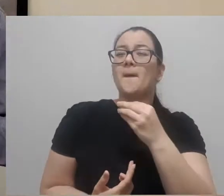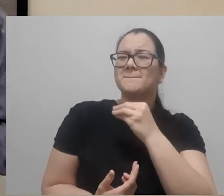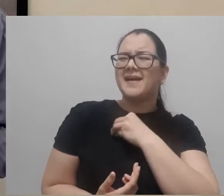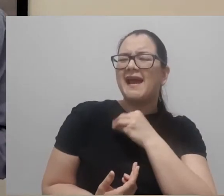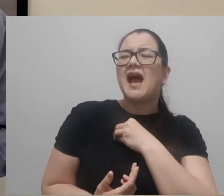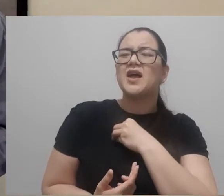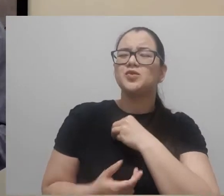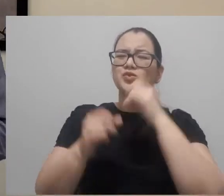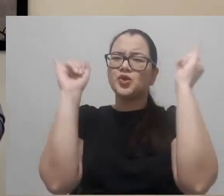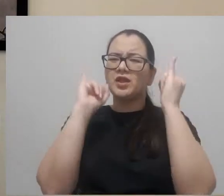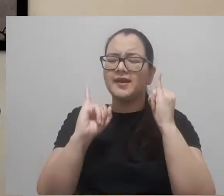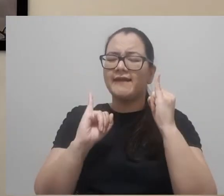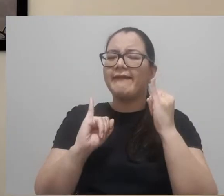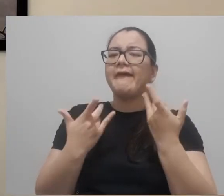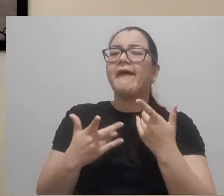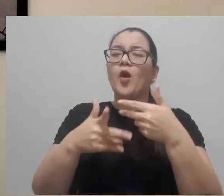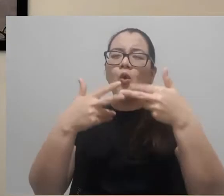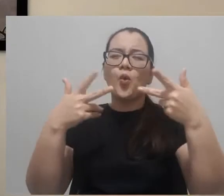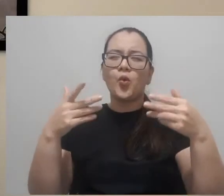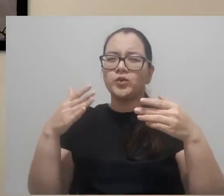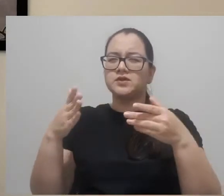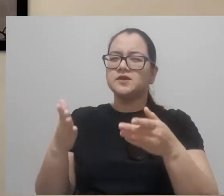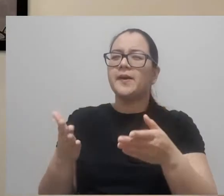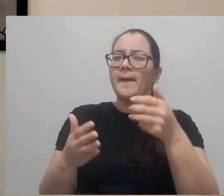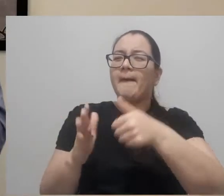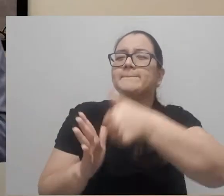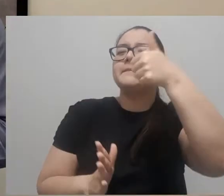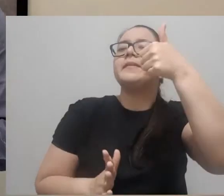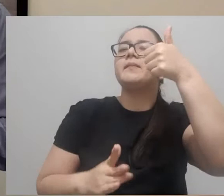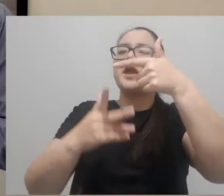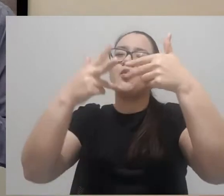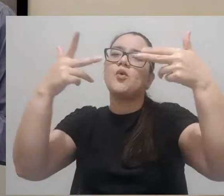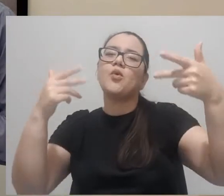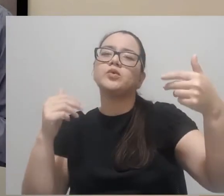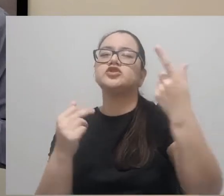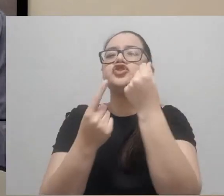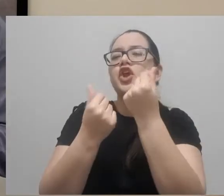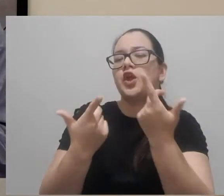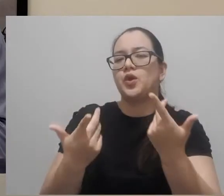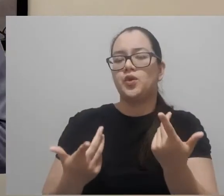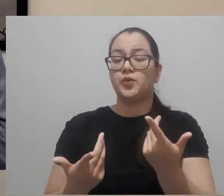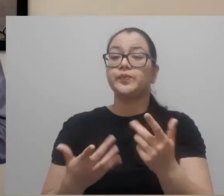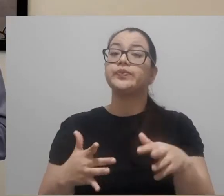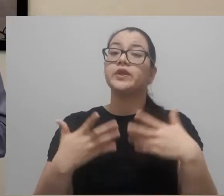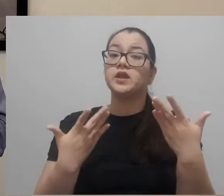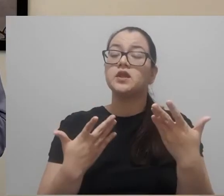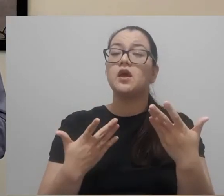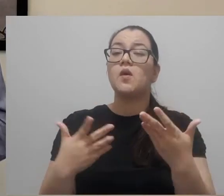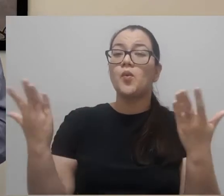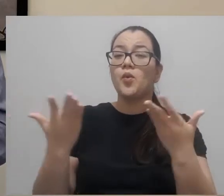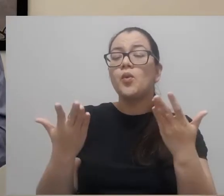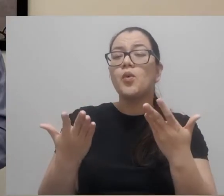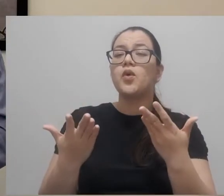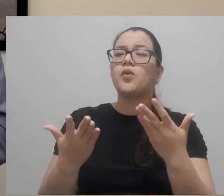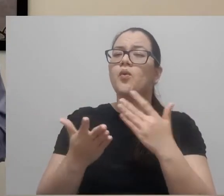que possui. Então ele vai trazer uma orientação muito clara, e esse texto eu queria, nesses primeiros versículos 1 e